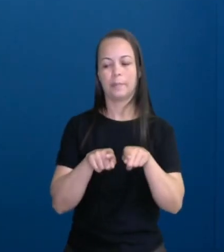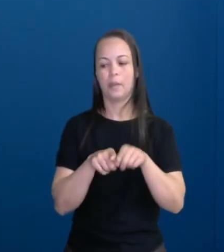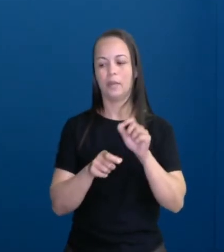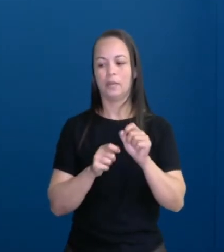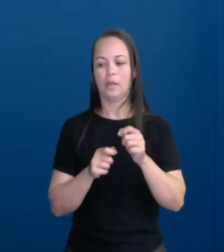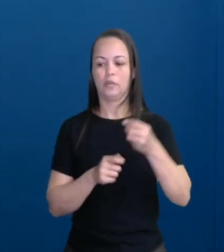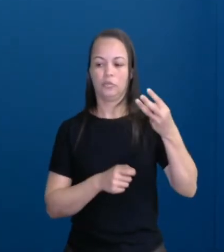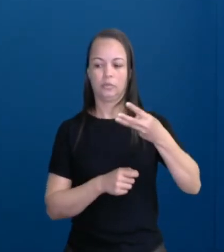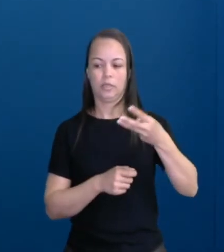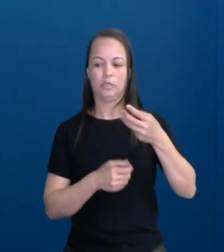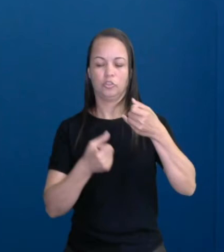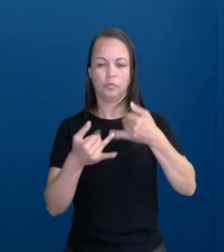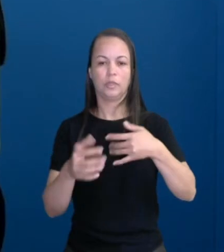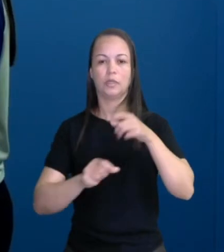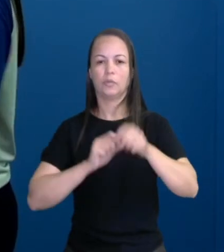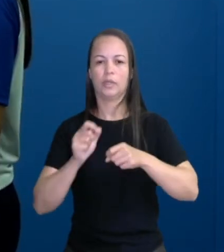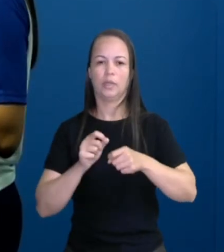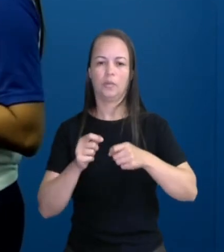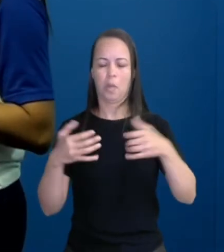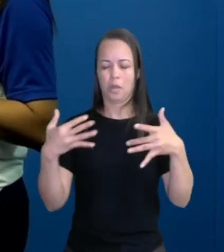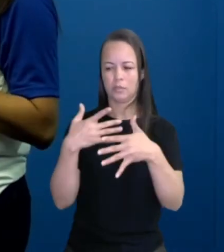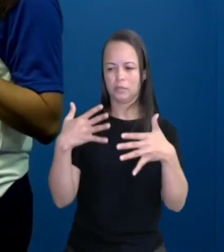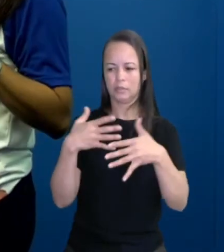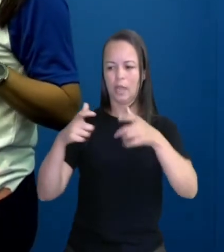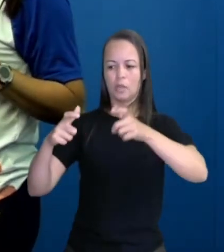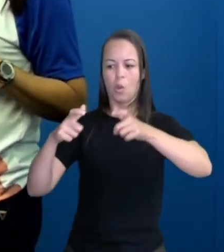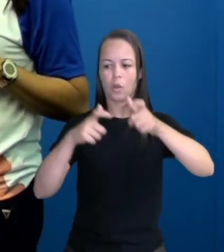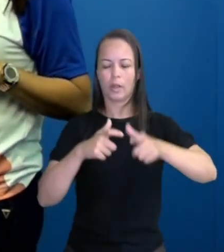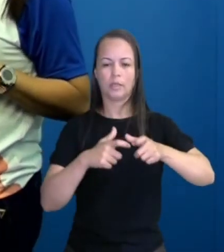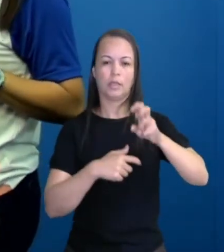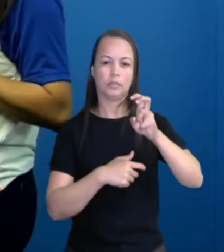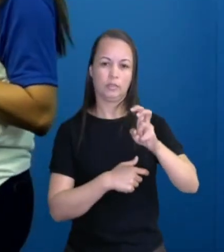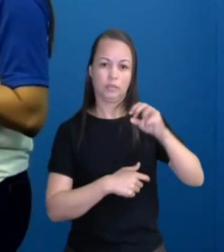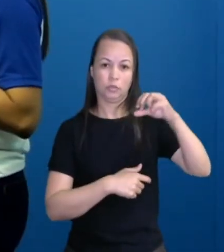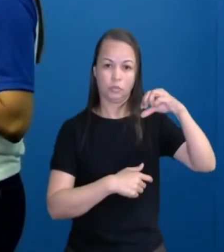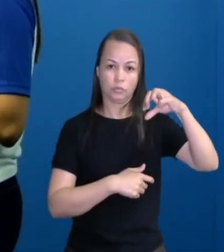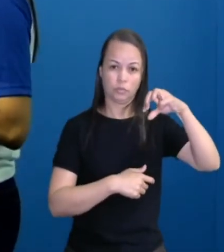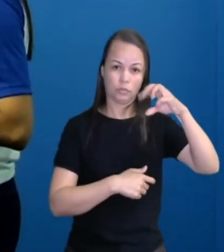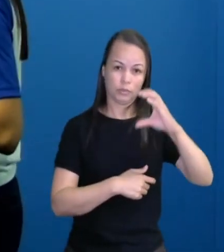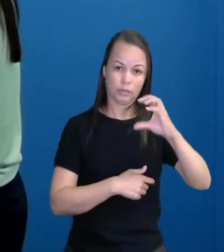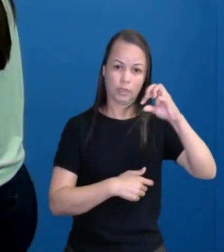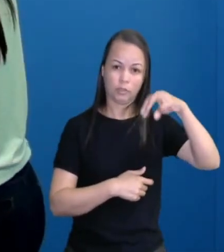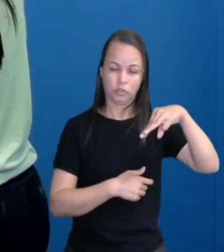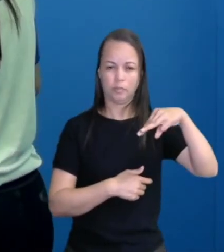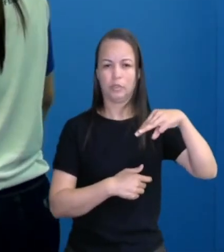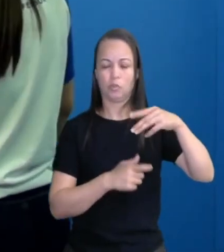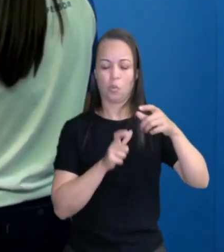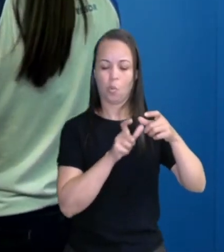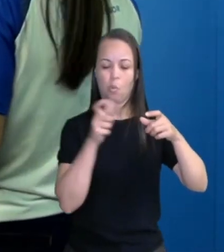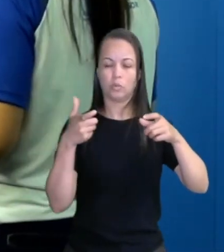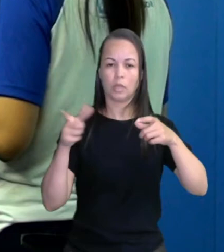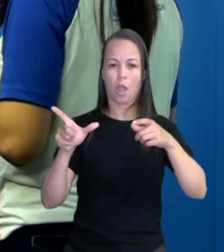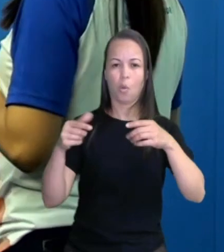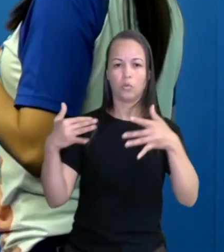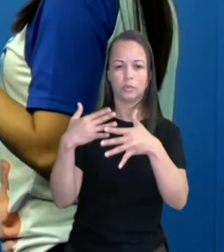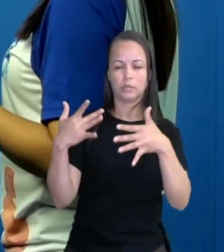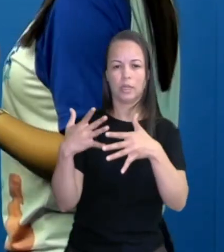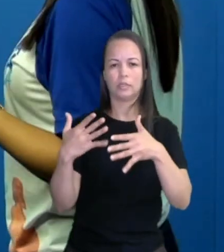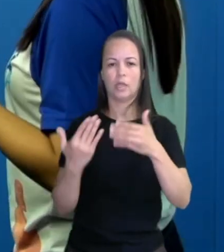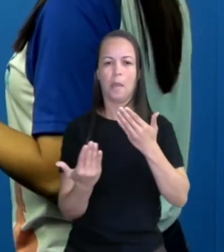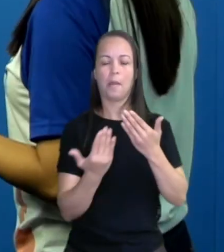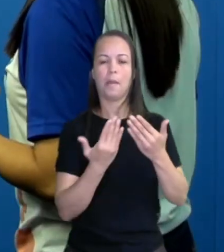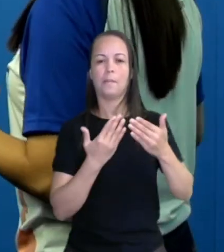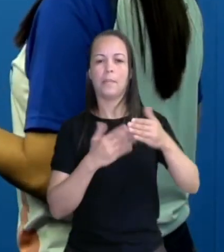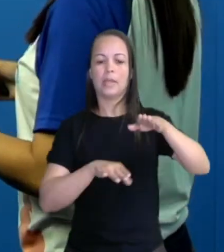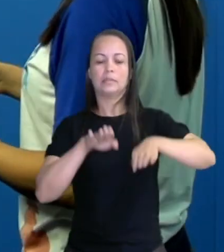3 diz: uma cidade está localizada a 5 centímetros da outra, medidos sobre um